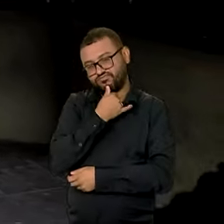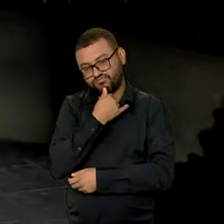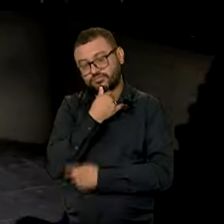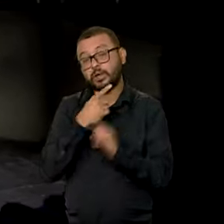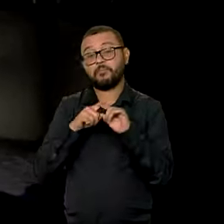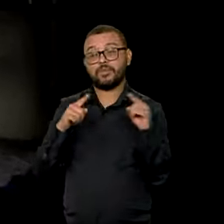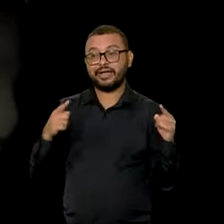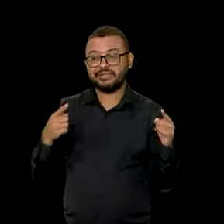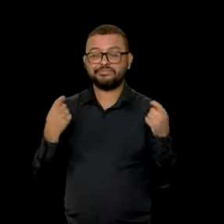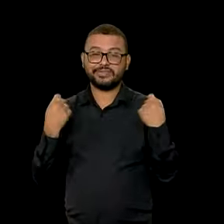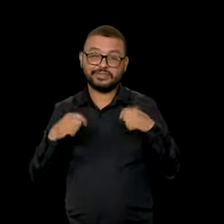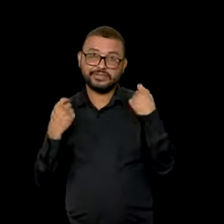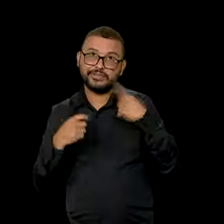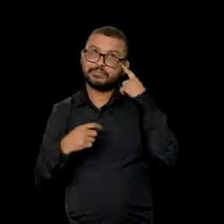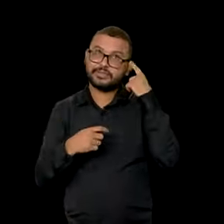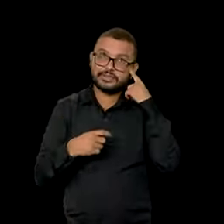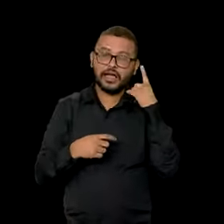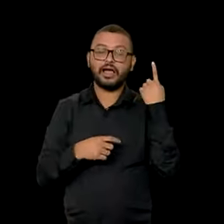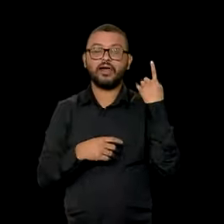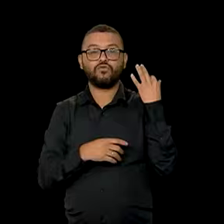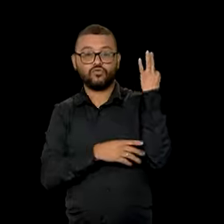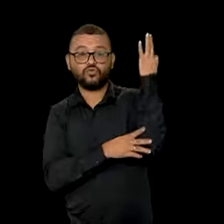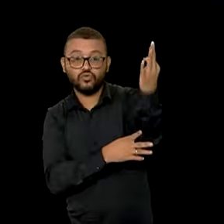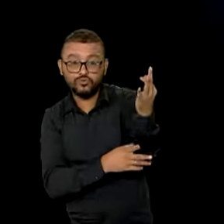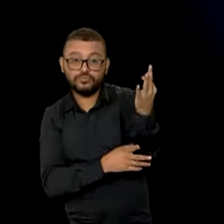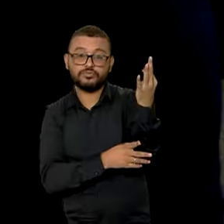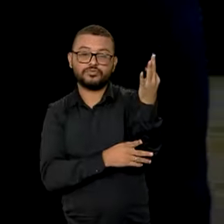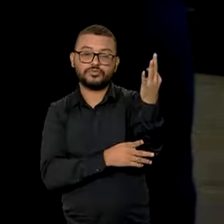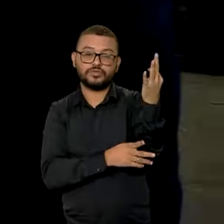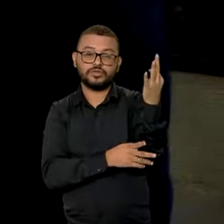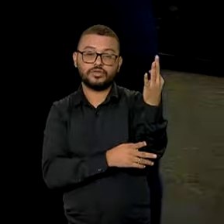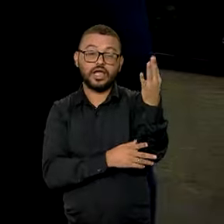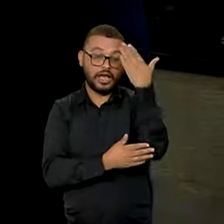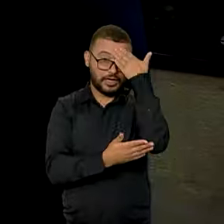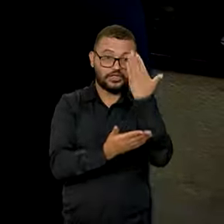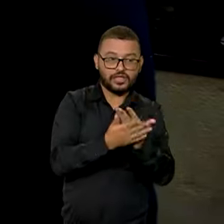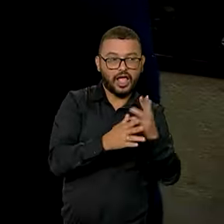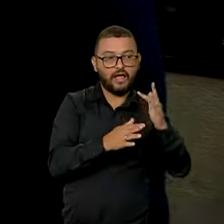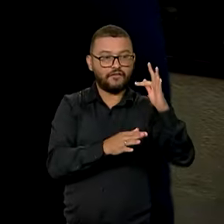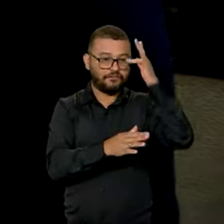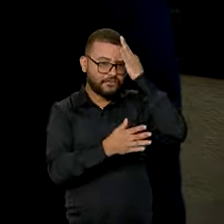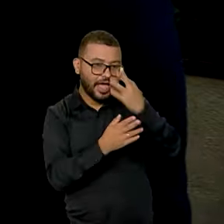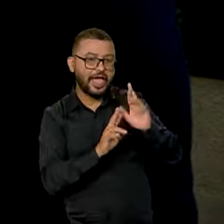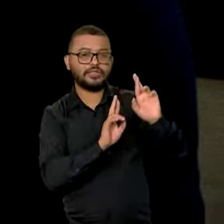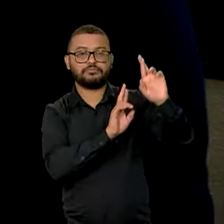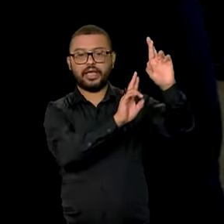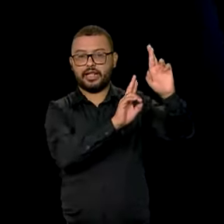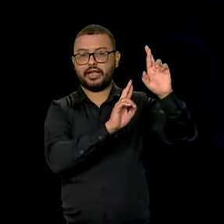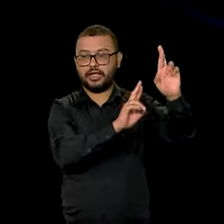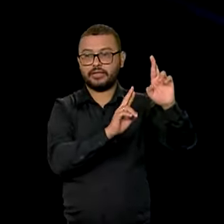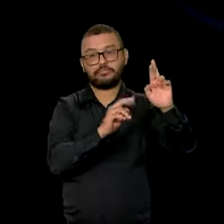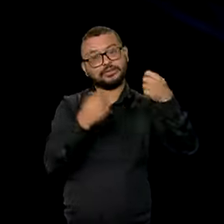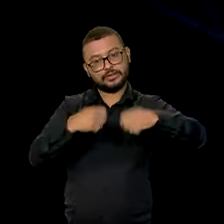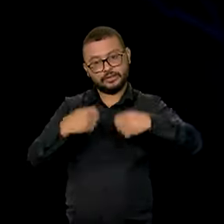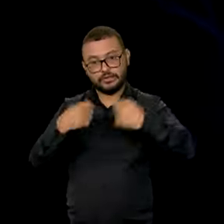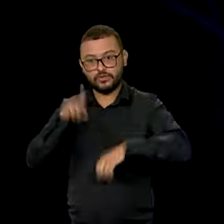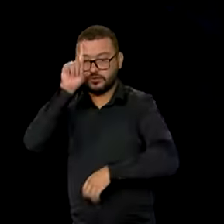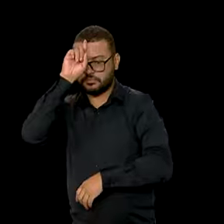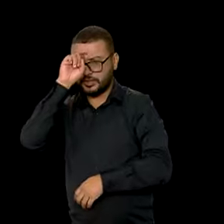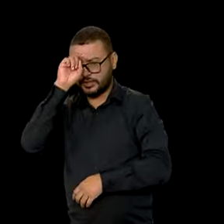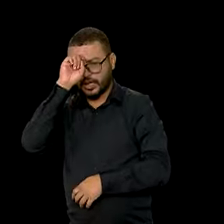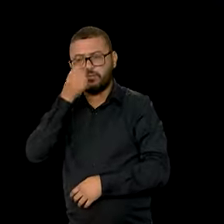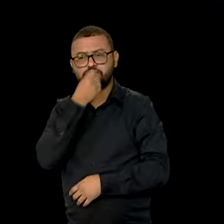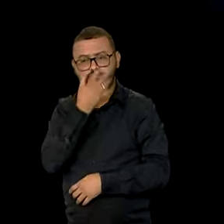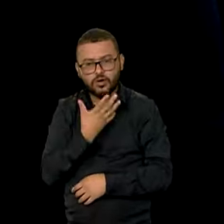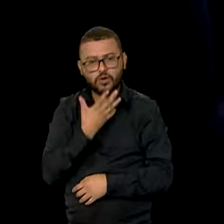que ir para frente, né? Com fé, esperança. É importante estar o hospital funcionando plenamente.